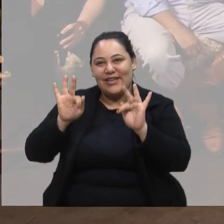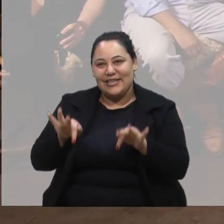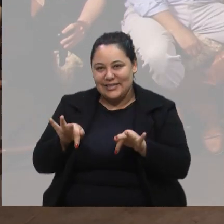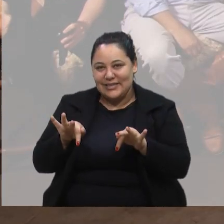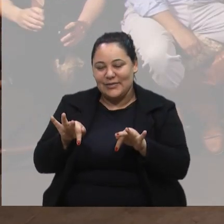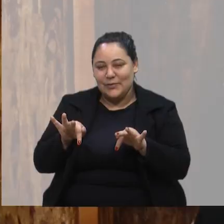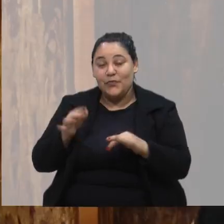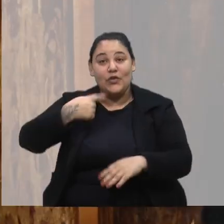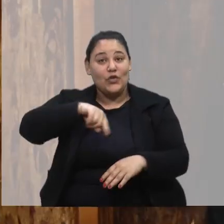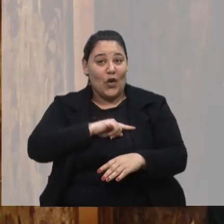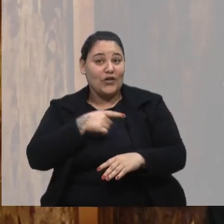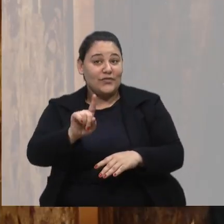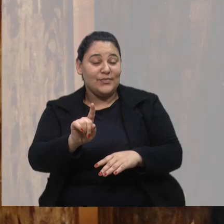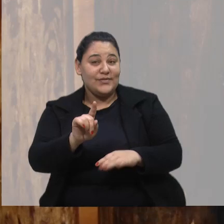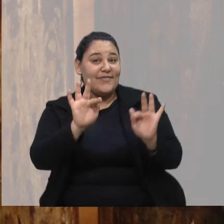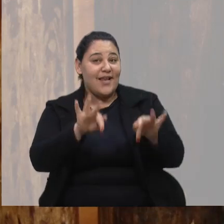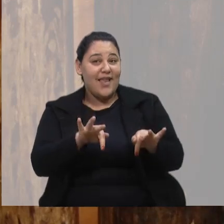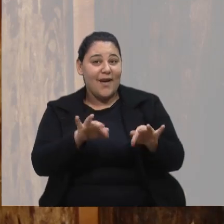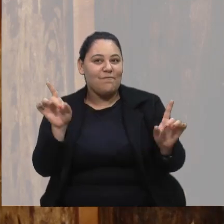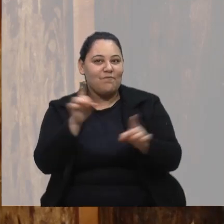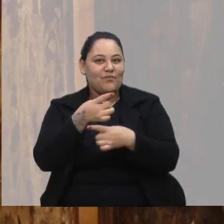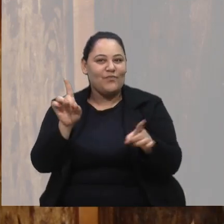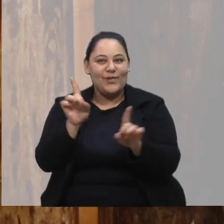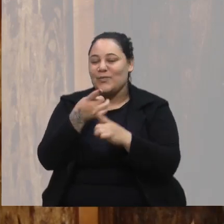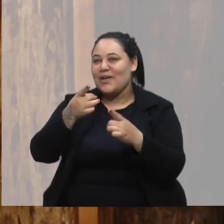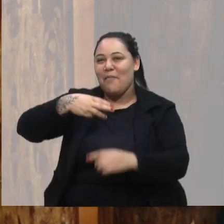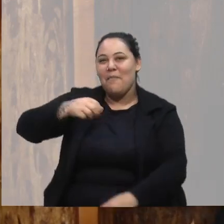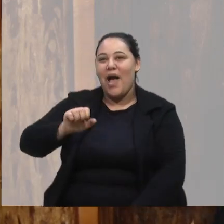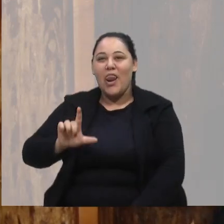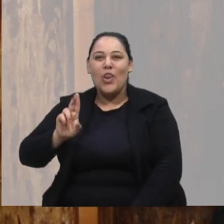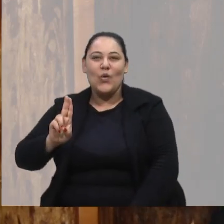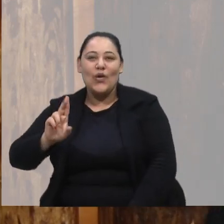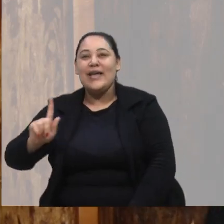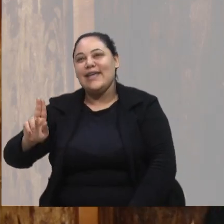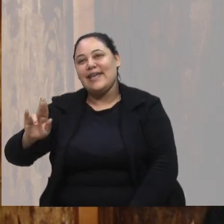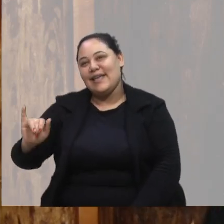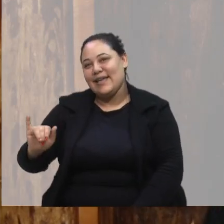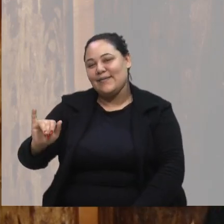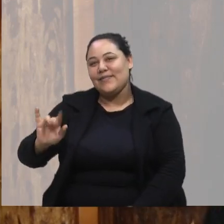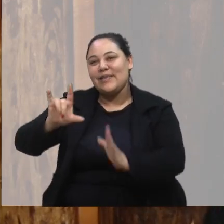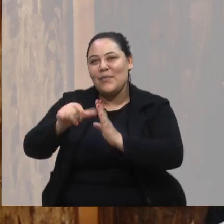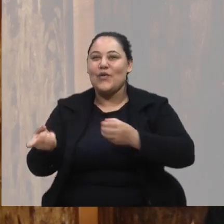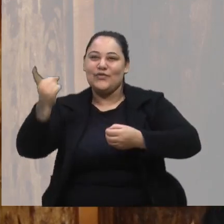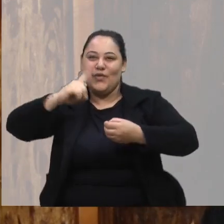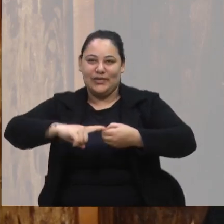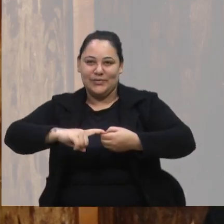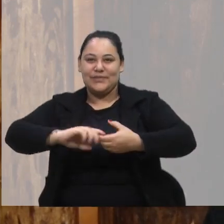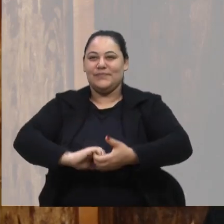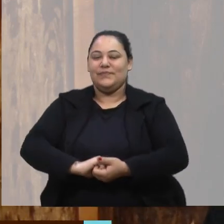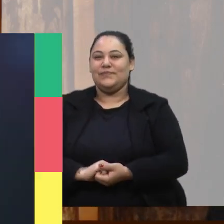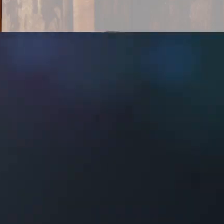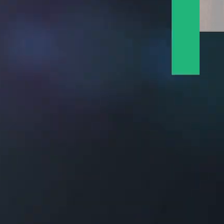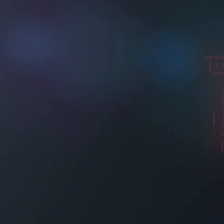gente encerra ao som de Malu Mariani e Guilherme Rovier. A gente já volta.